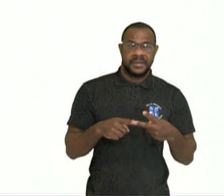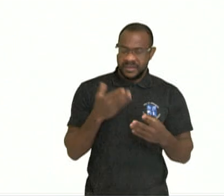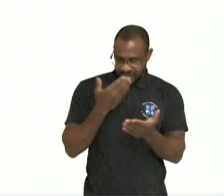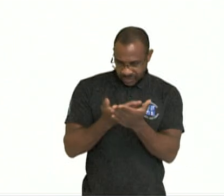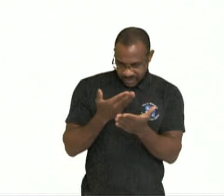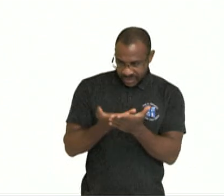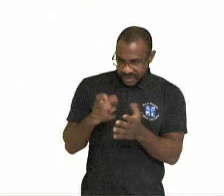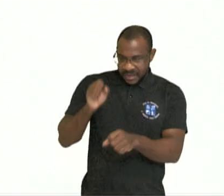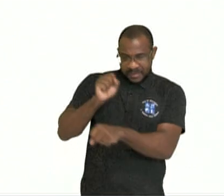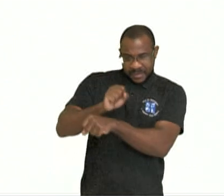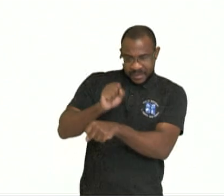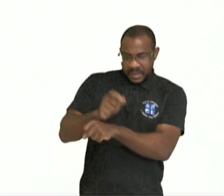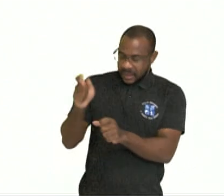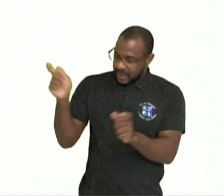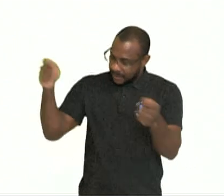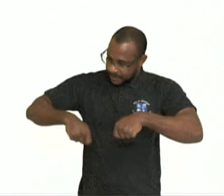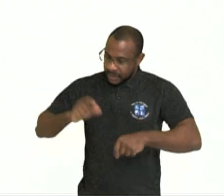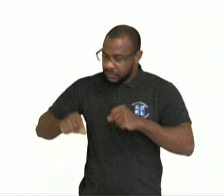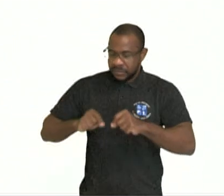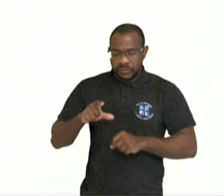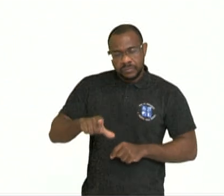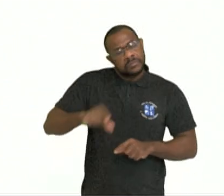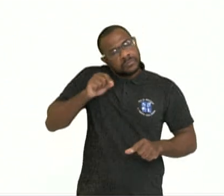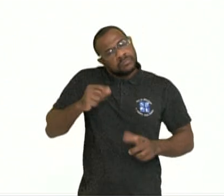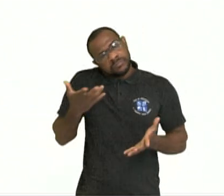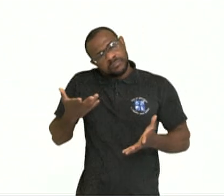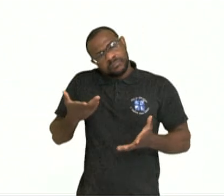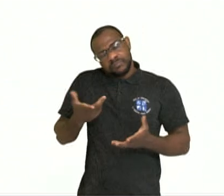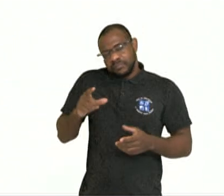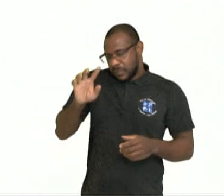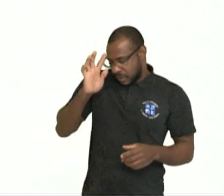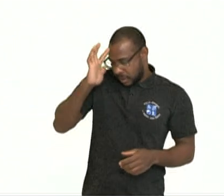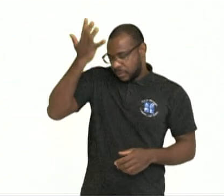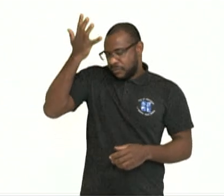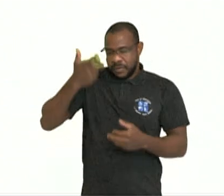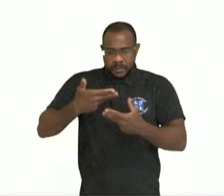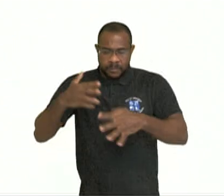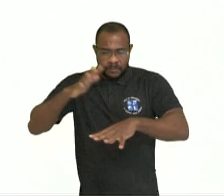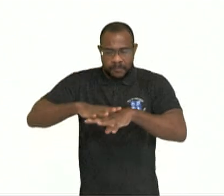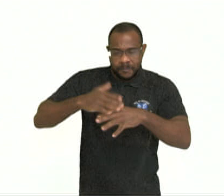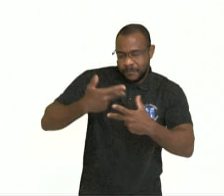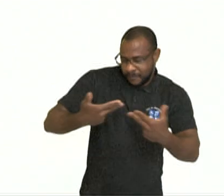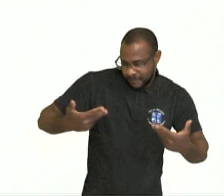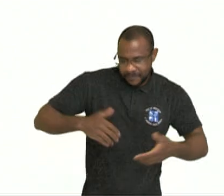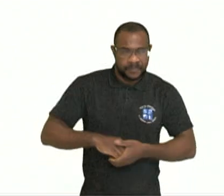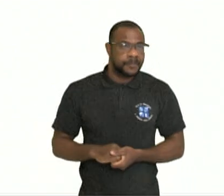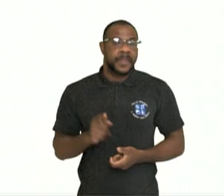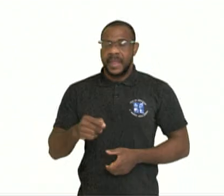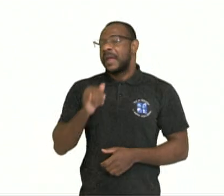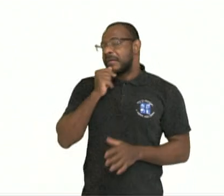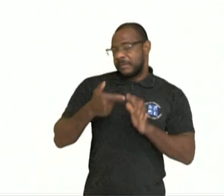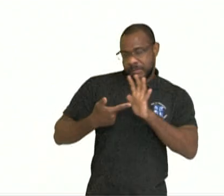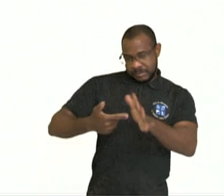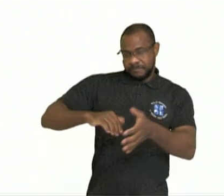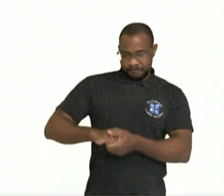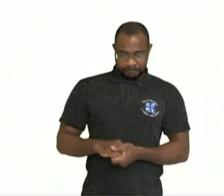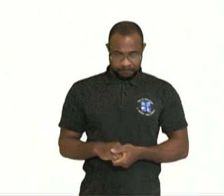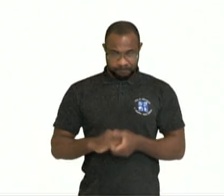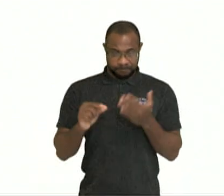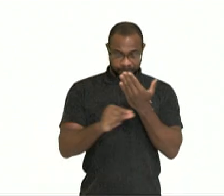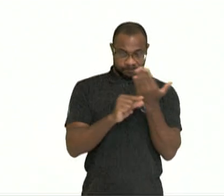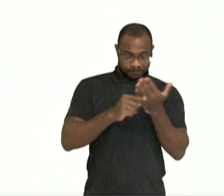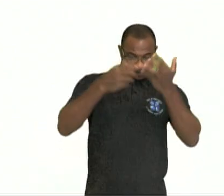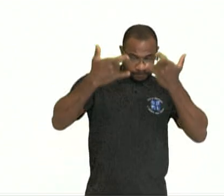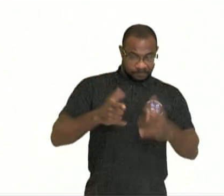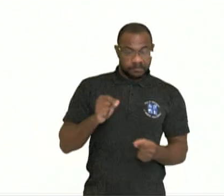é esperado que seja capaz de definir equações cartesianas. É um exemplo que a autora traz da